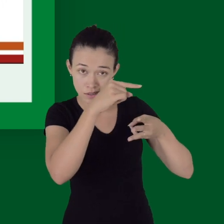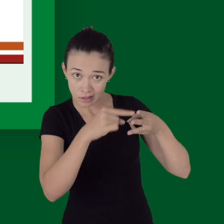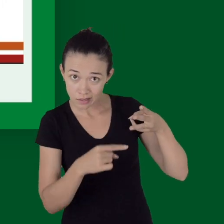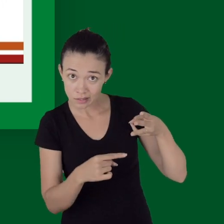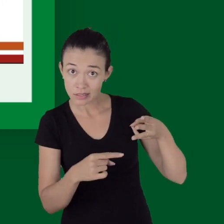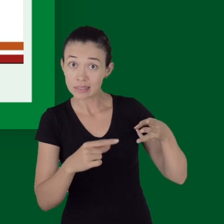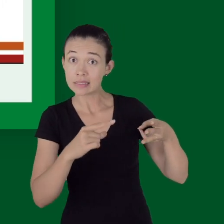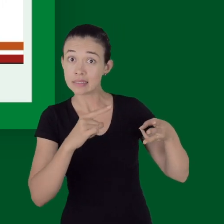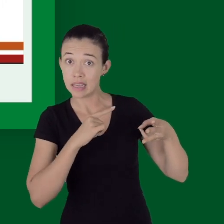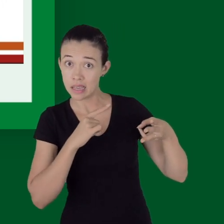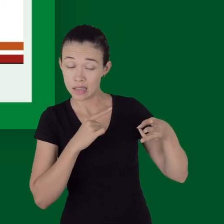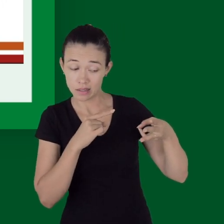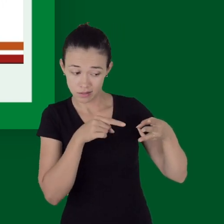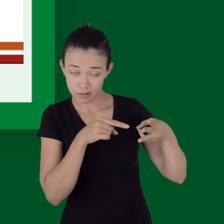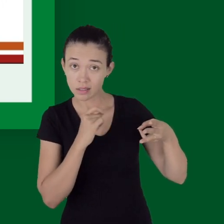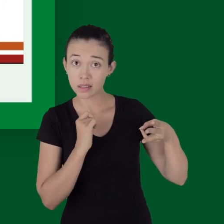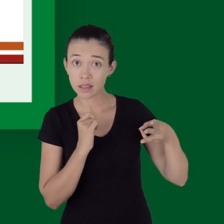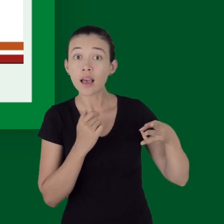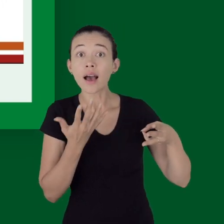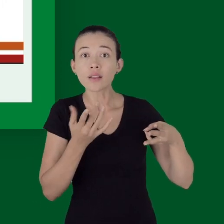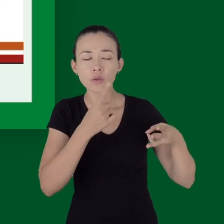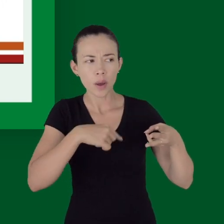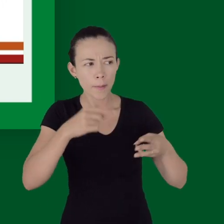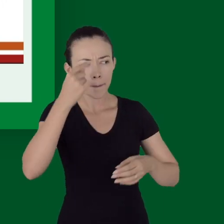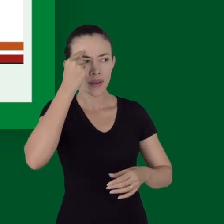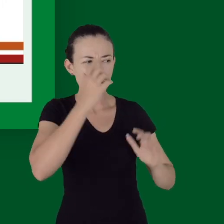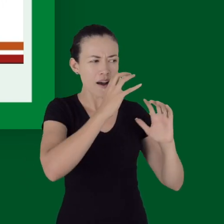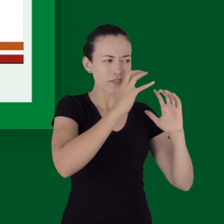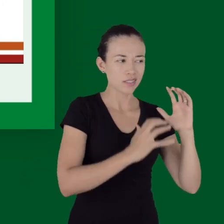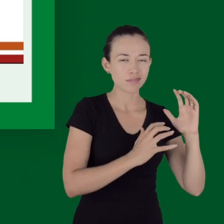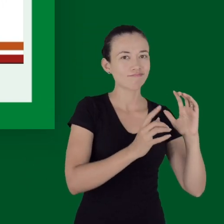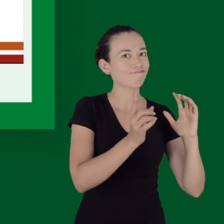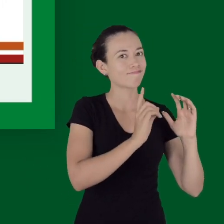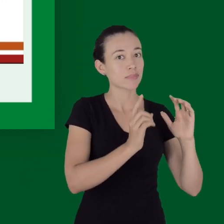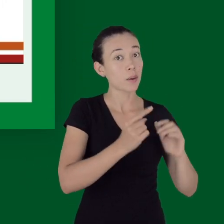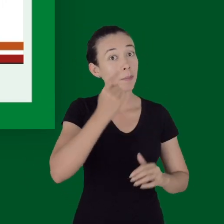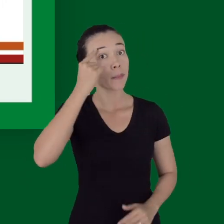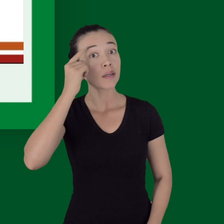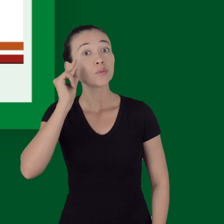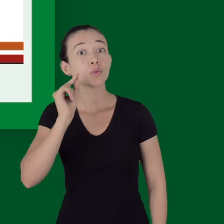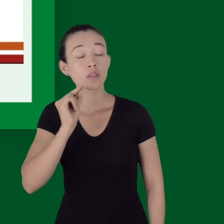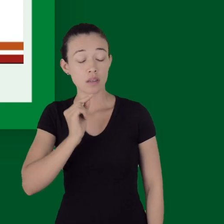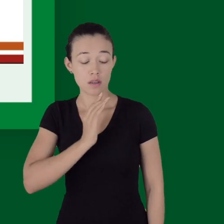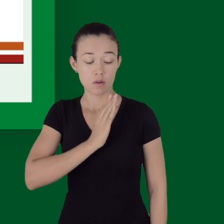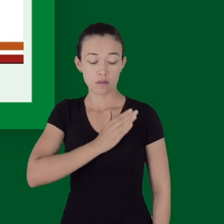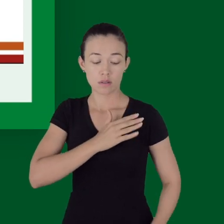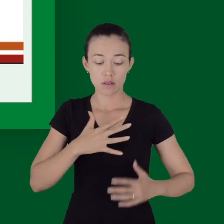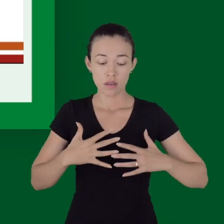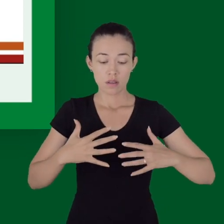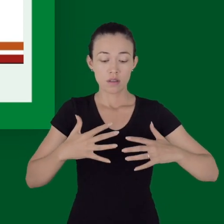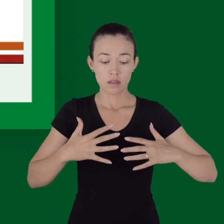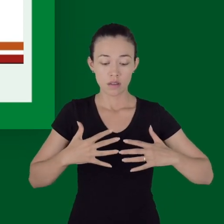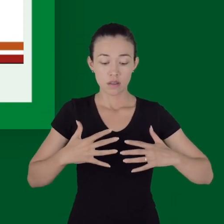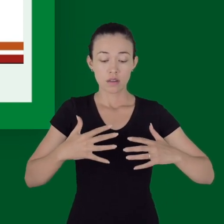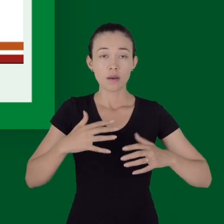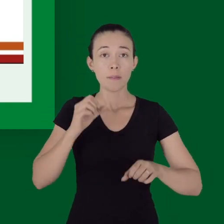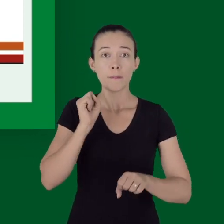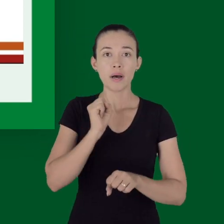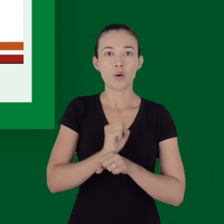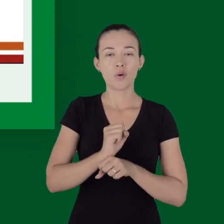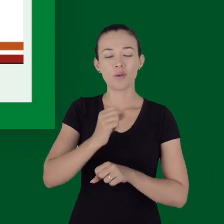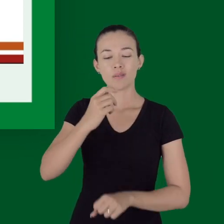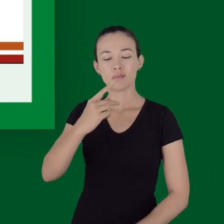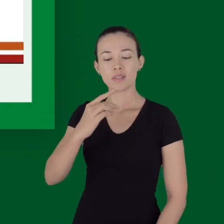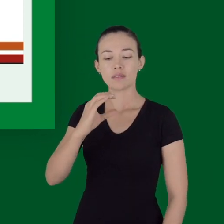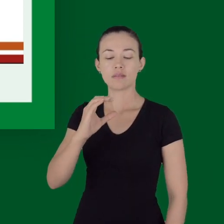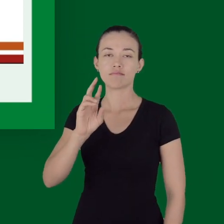Então, percebemos algum desses sinais, nosso pensamento ele vai sair do AVC e vai para o